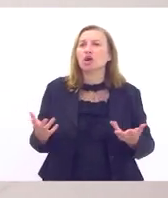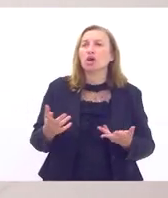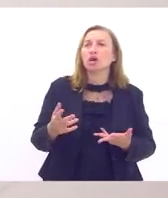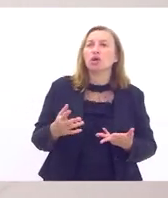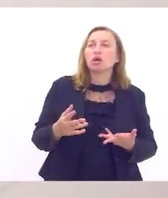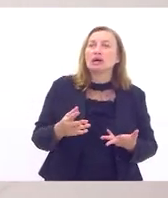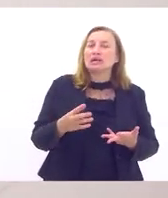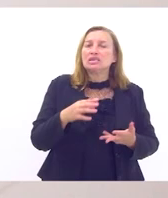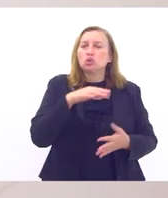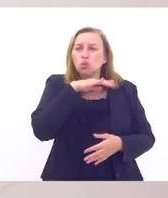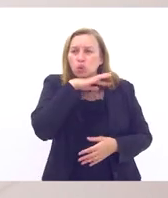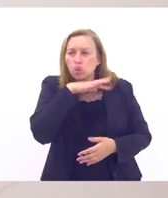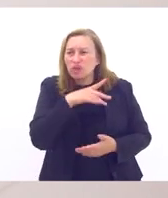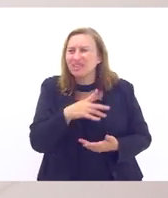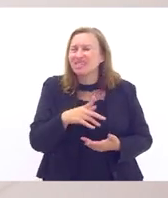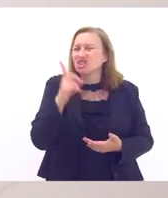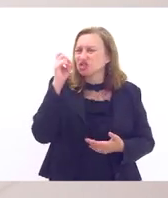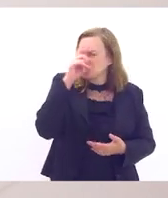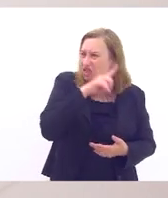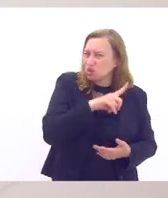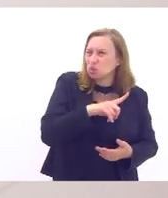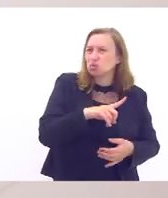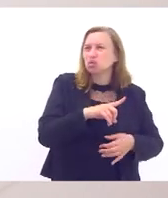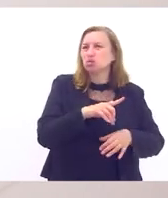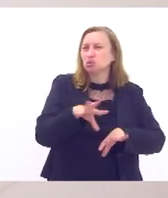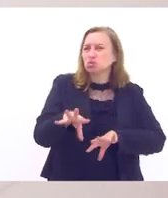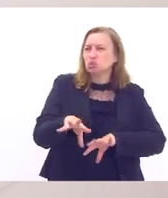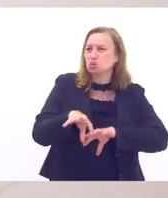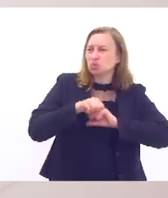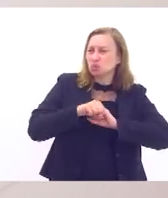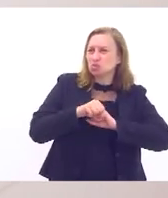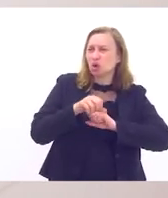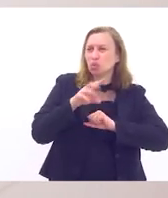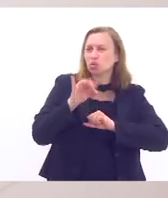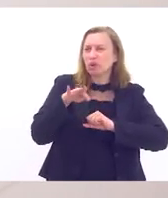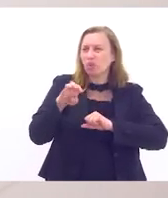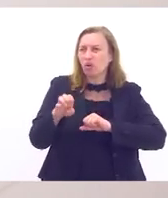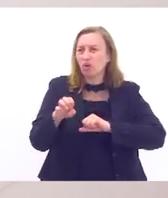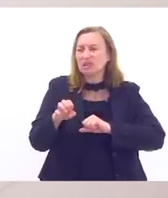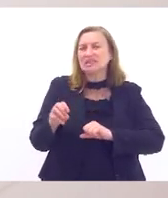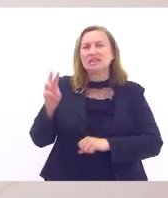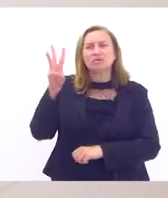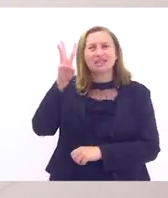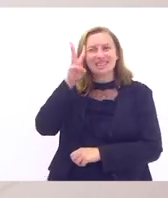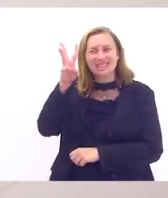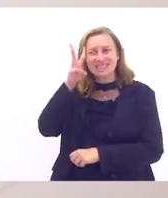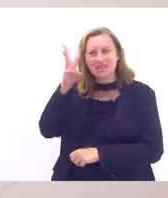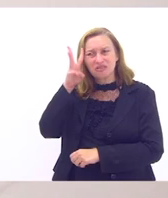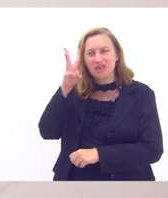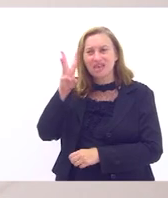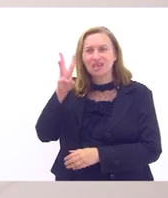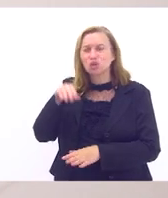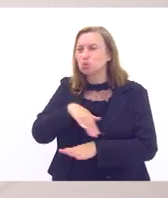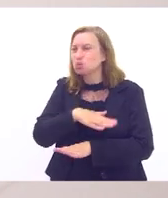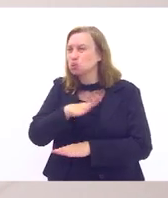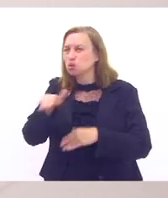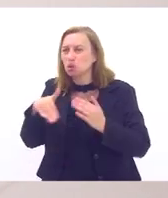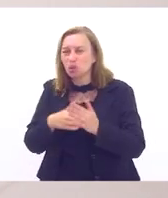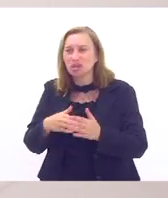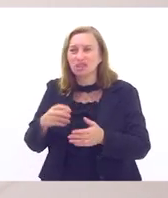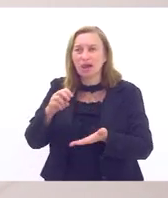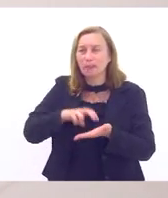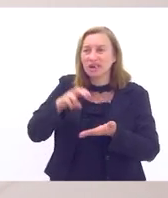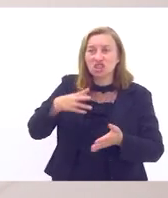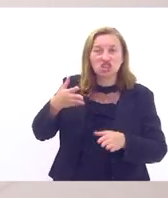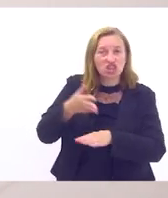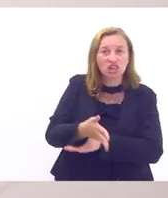de populações negligenciadas, tuberculose. Então, o fato de termos aqui, numa terça-feira, dessa parte toda da manhã, quase entrando na